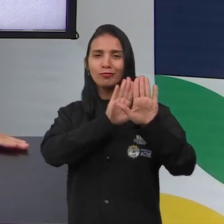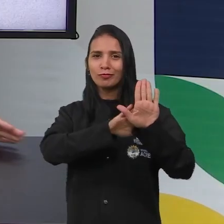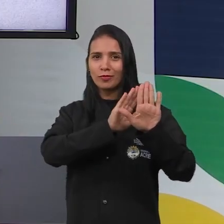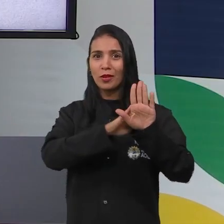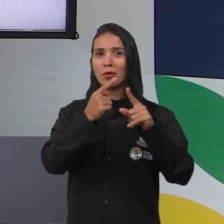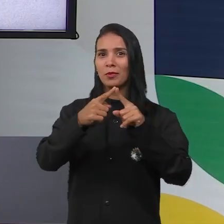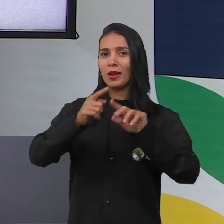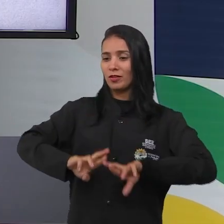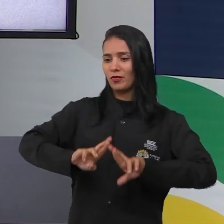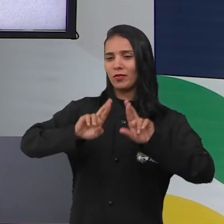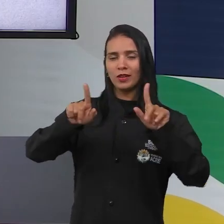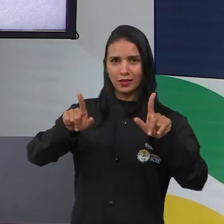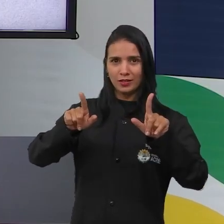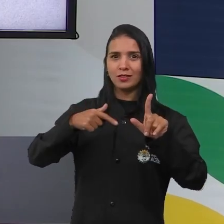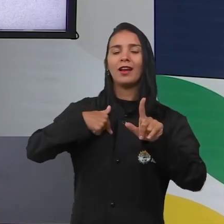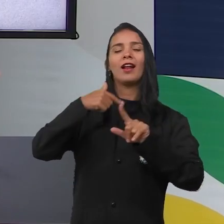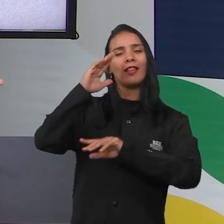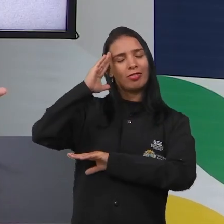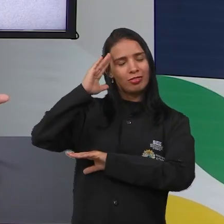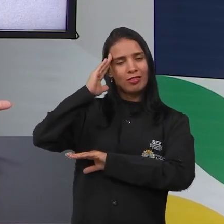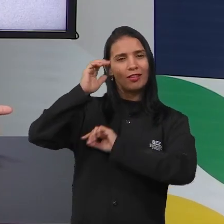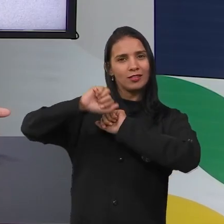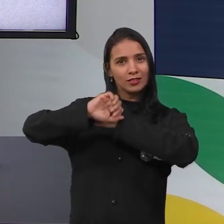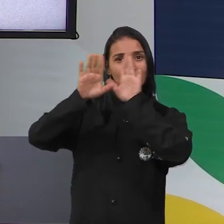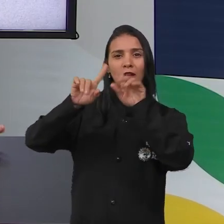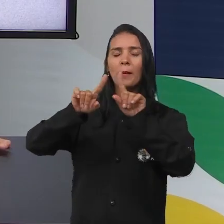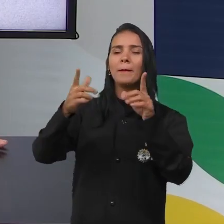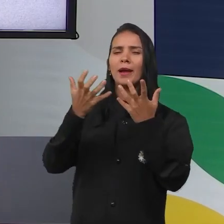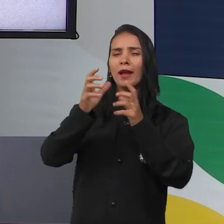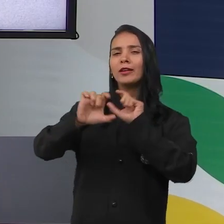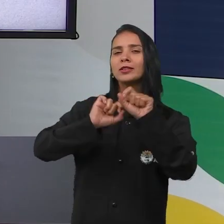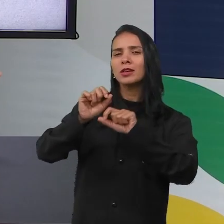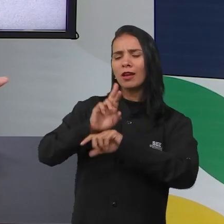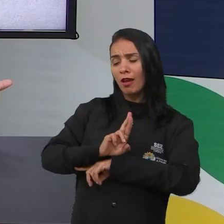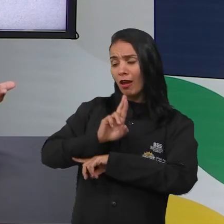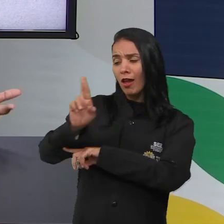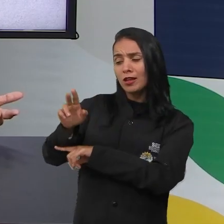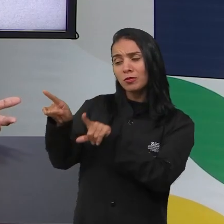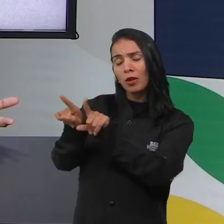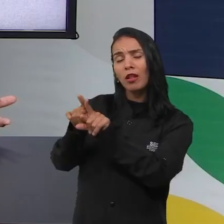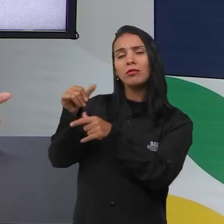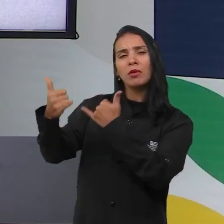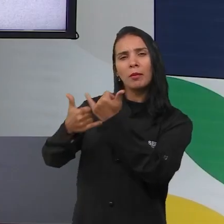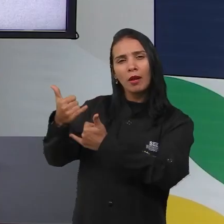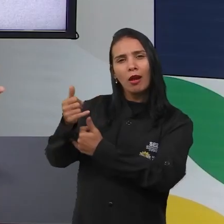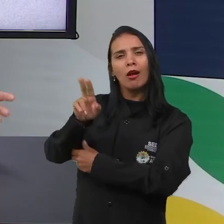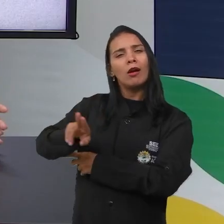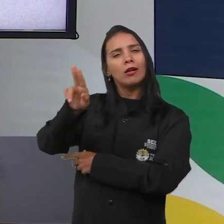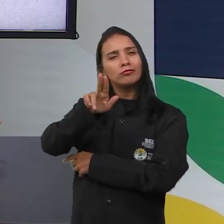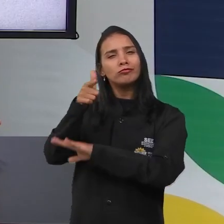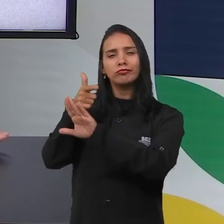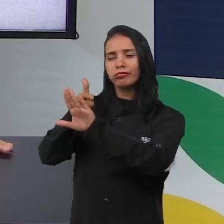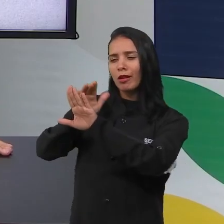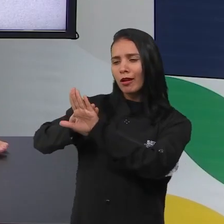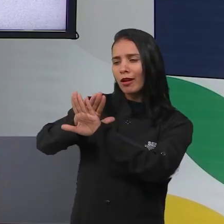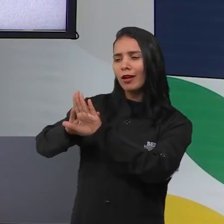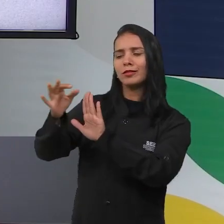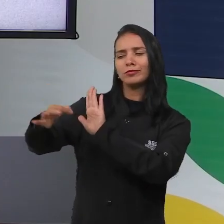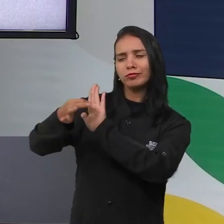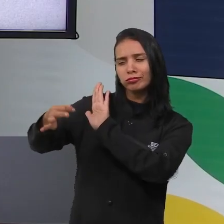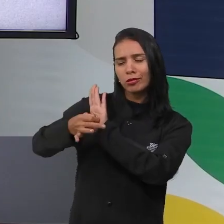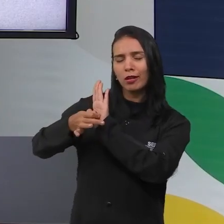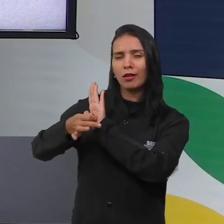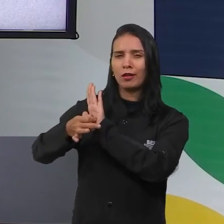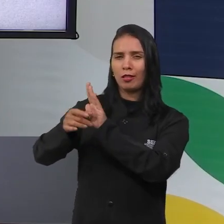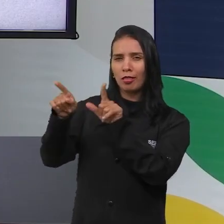expressar. Ela compreendeu, mas ela quis dar uma resposta com o quê? Com um tom de ironia, crítica, porque a ironia